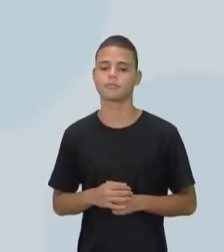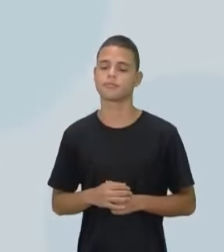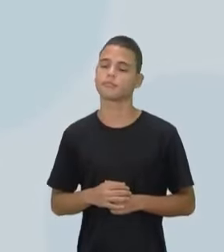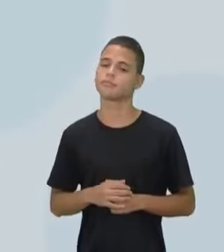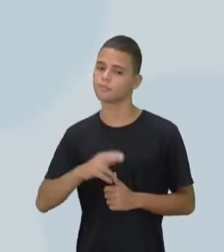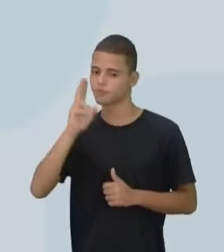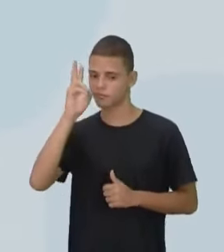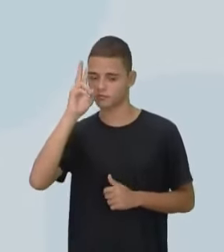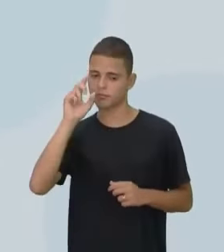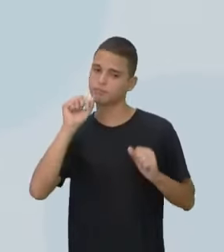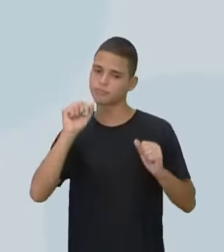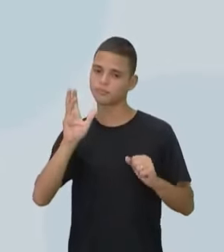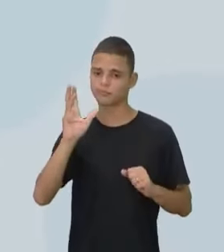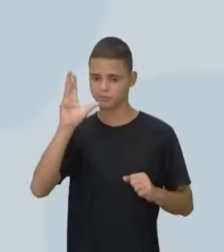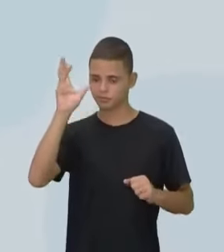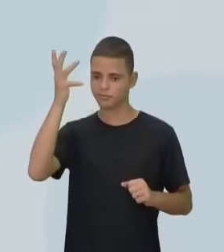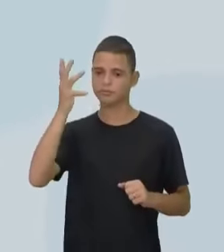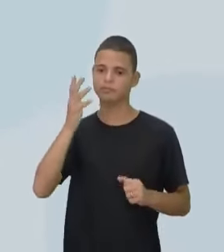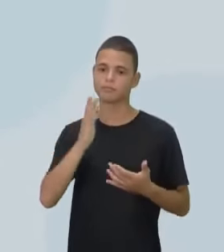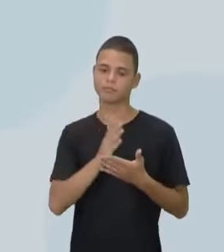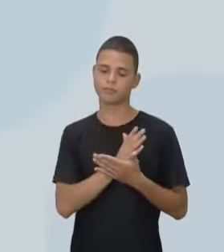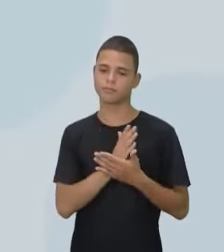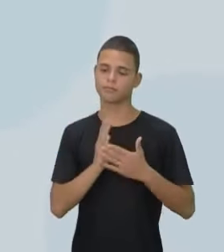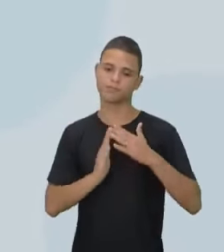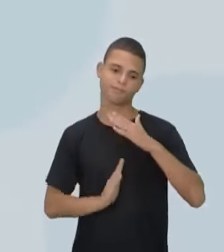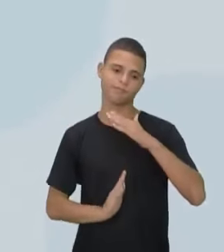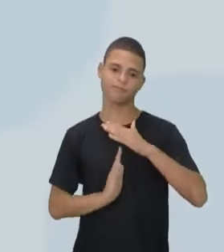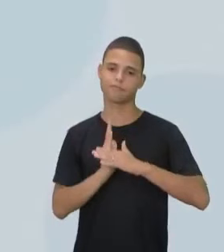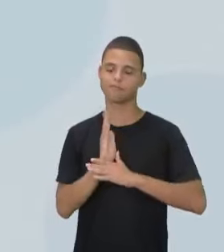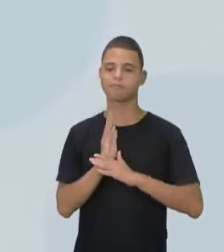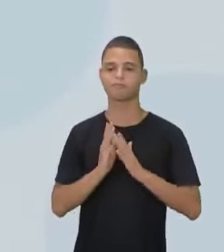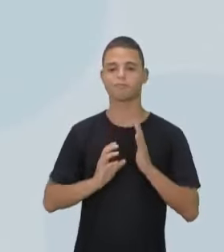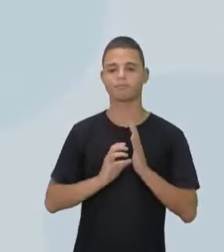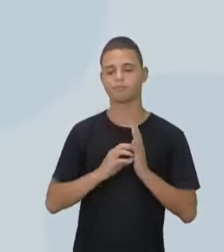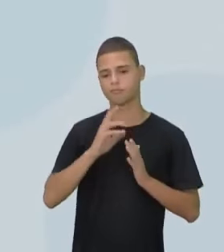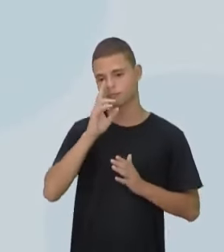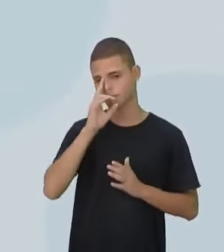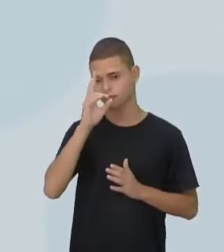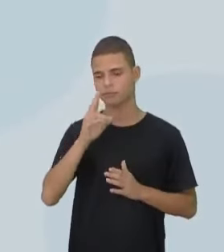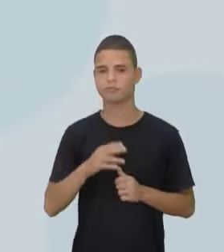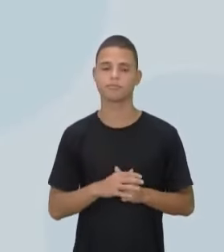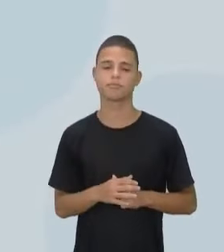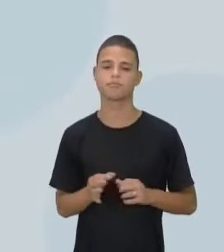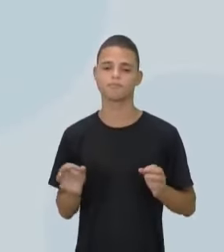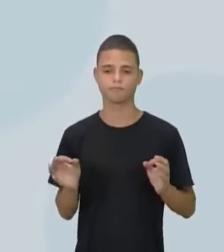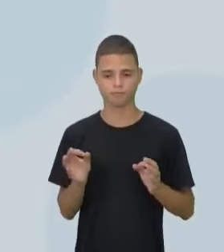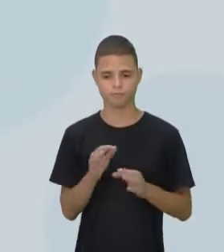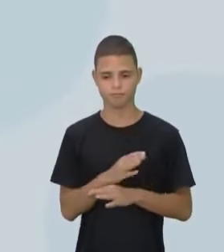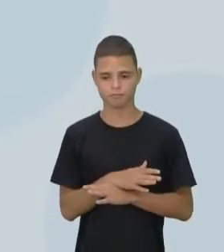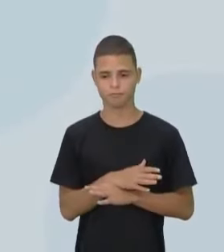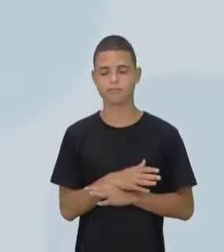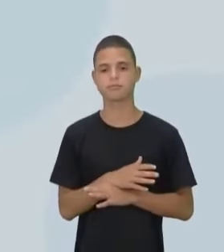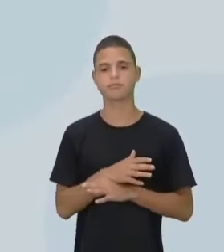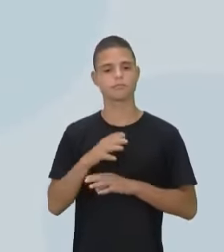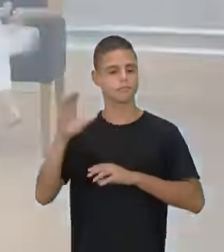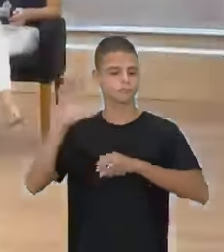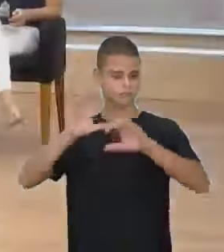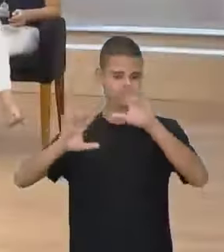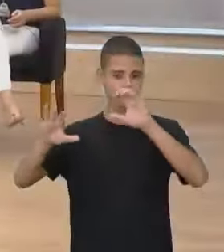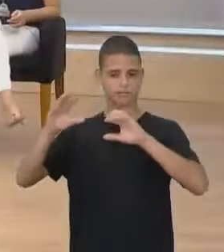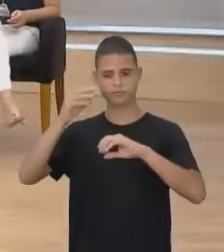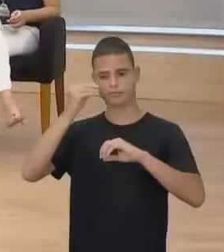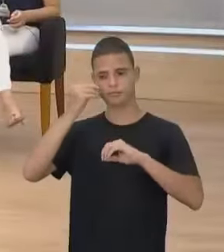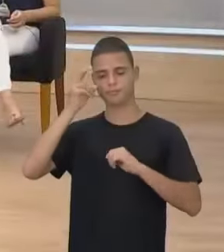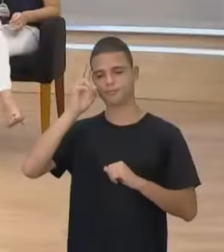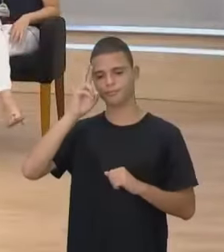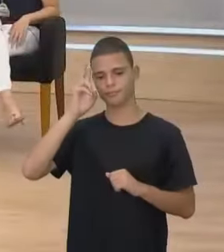pode acontecer, né, os eventos extremos, e eles impactam bastante. Então, fechando essa parte dos meteorológicos, só para relembrar